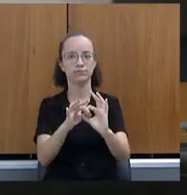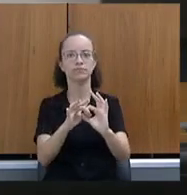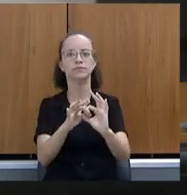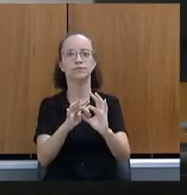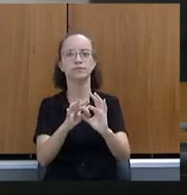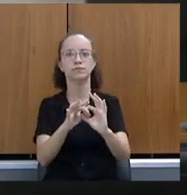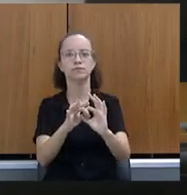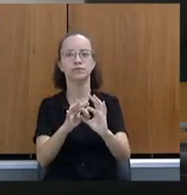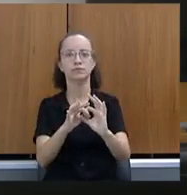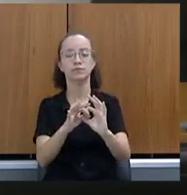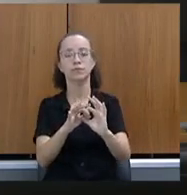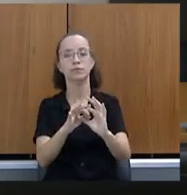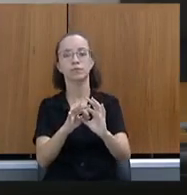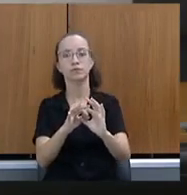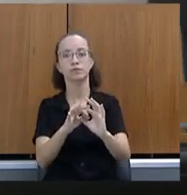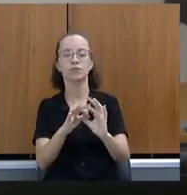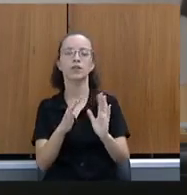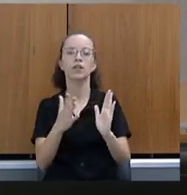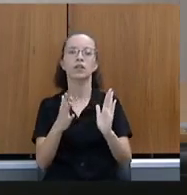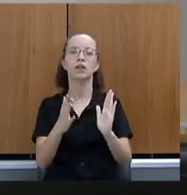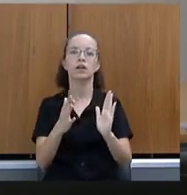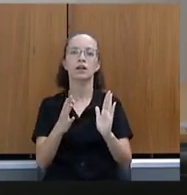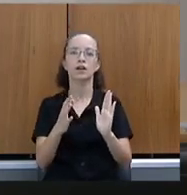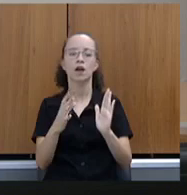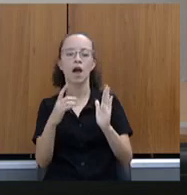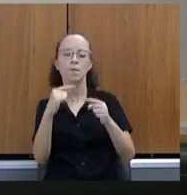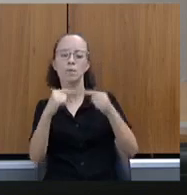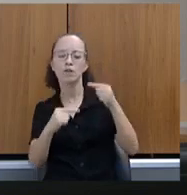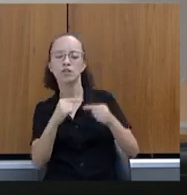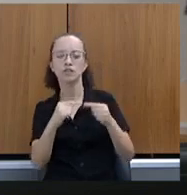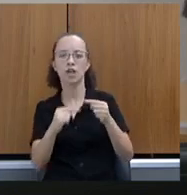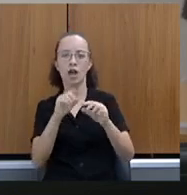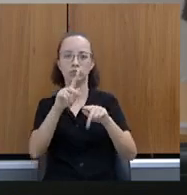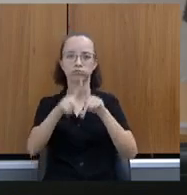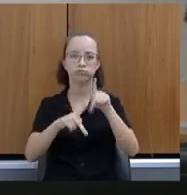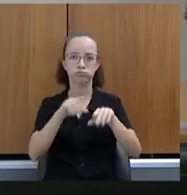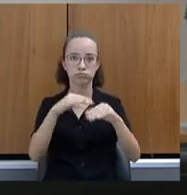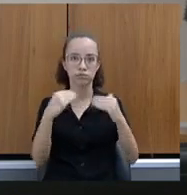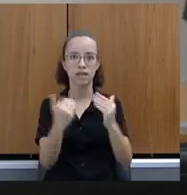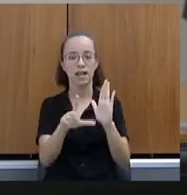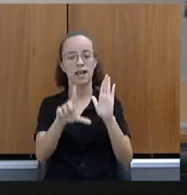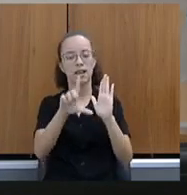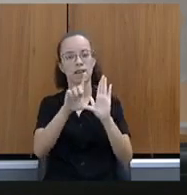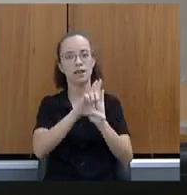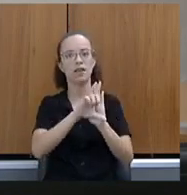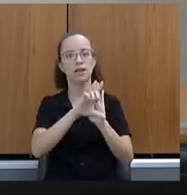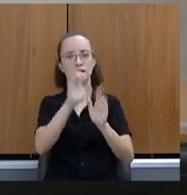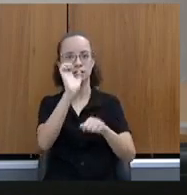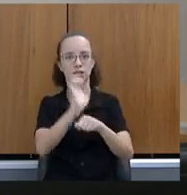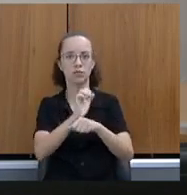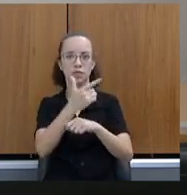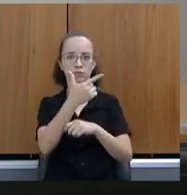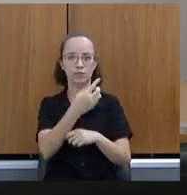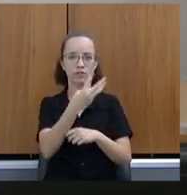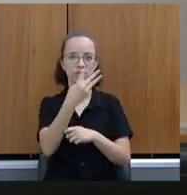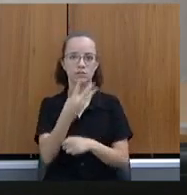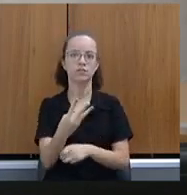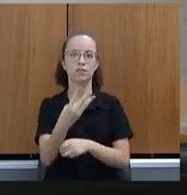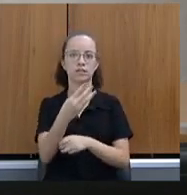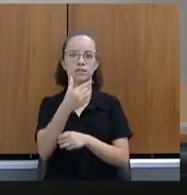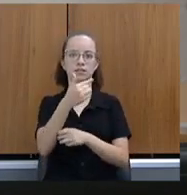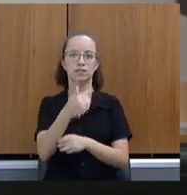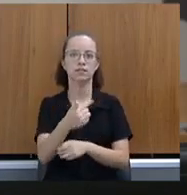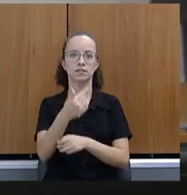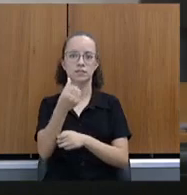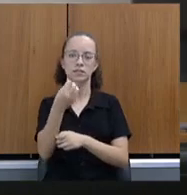conforme estabelece a política estadual de turismo de base Comunitária instituída pela lei estadual 23.763